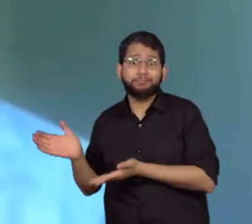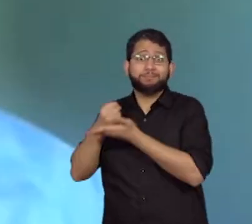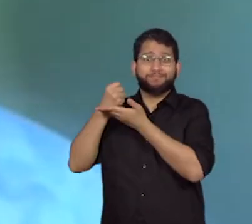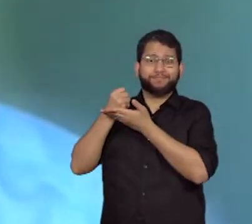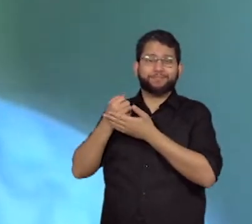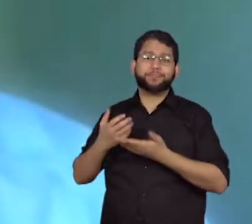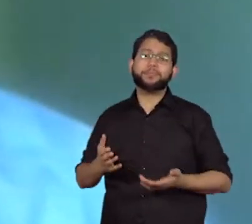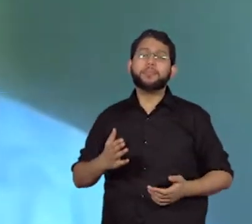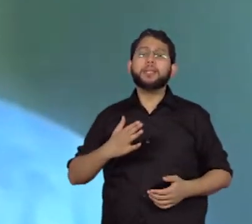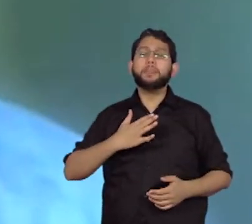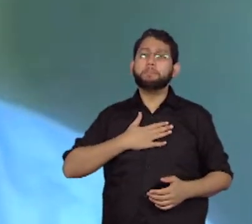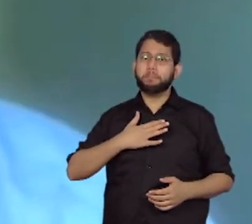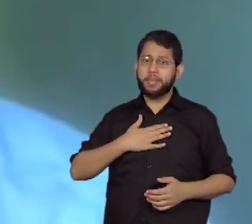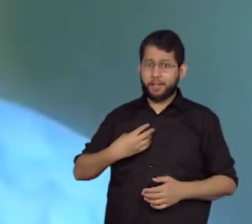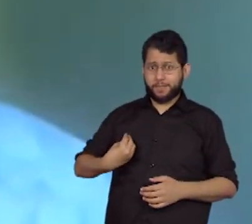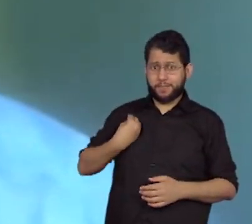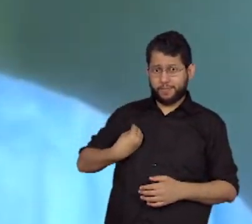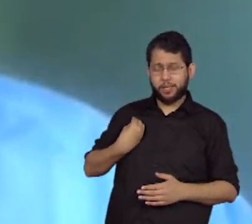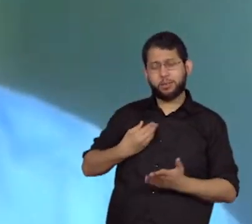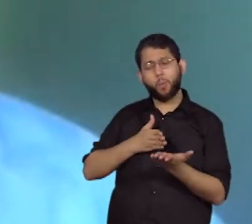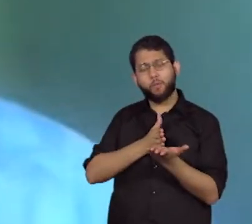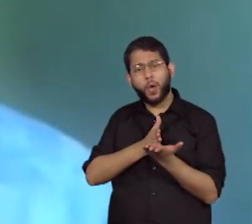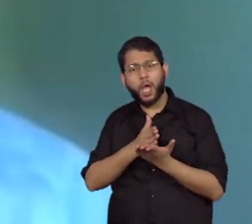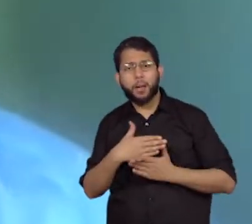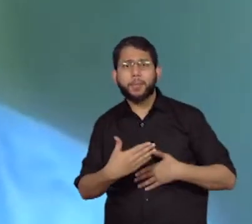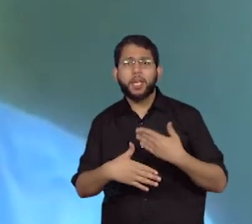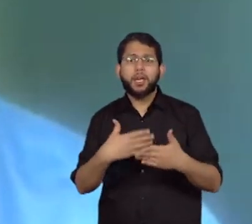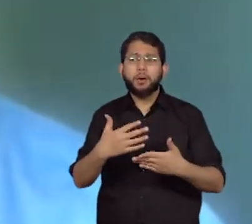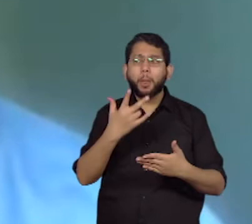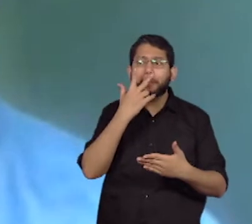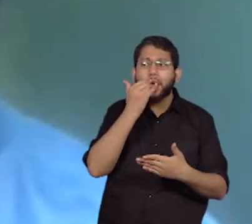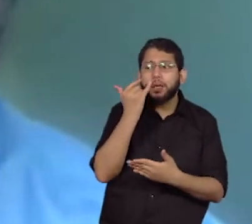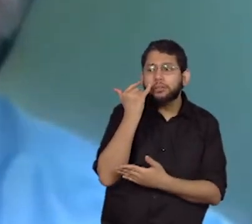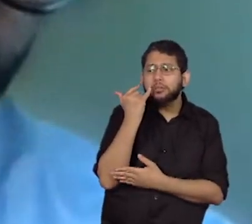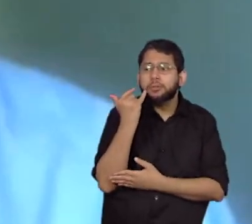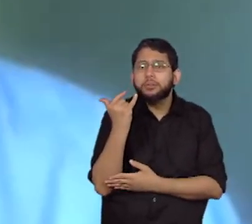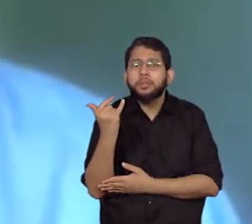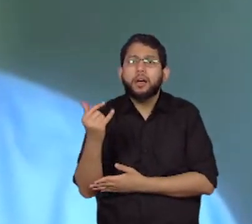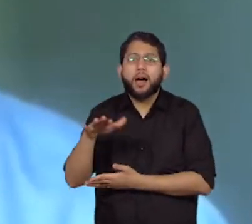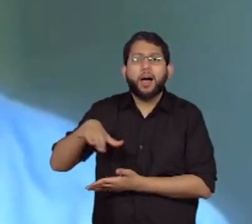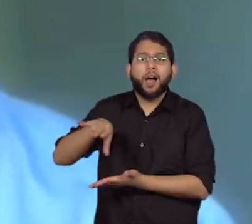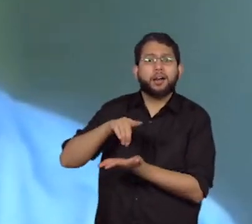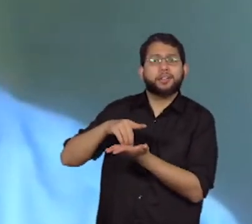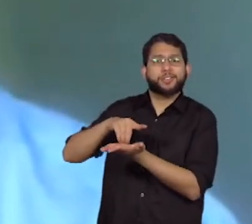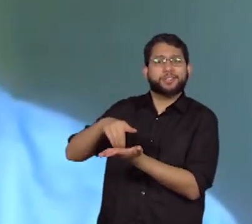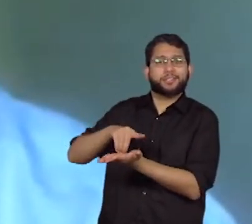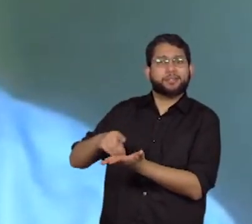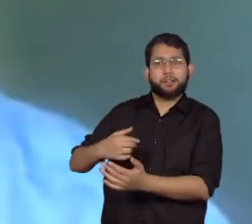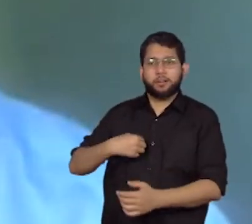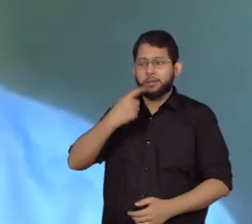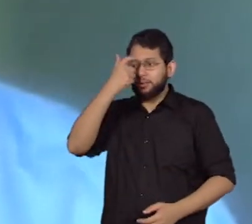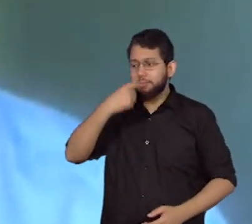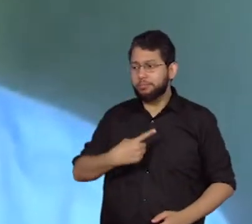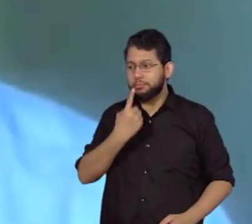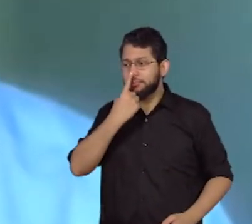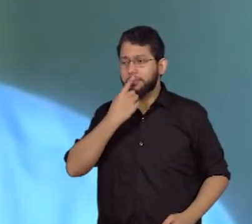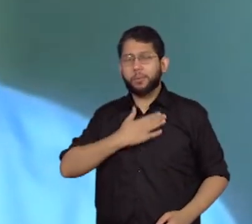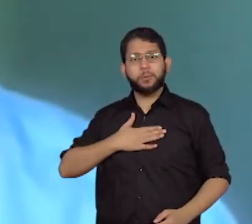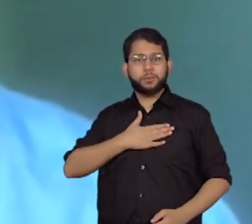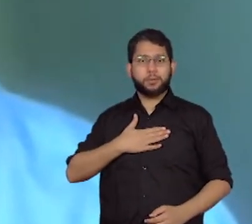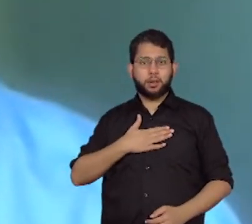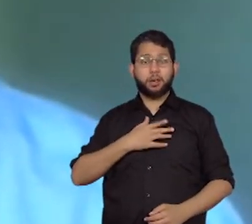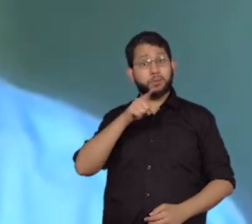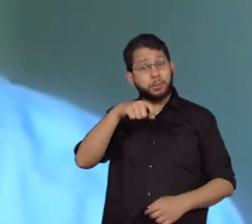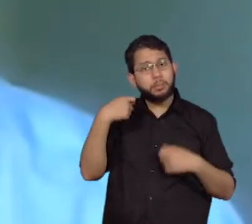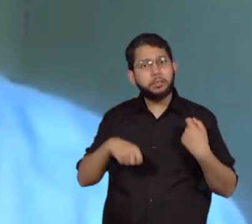A vida me empurrou para o digital e eu me identifiquei, gostei. Eu acho que a gente tem que ir atrás do que a gente